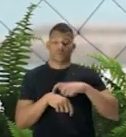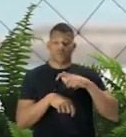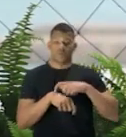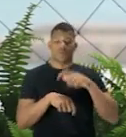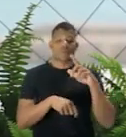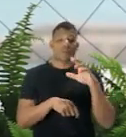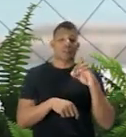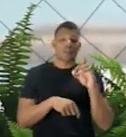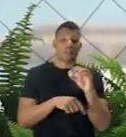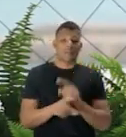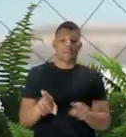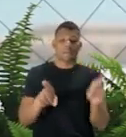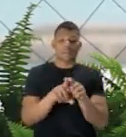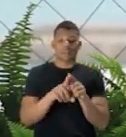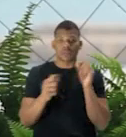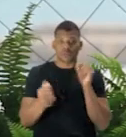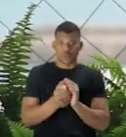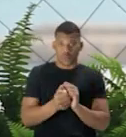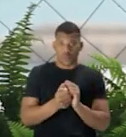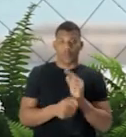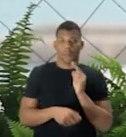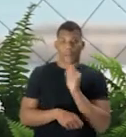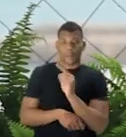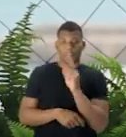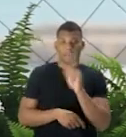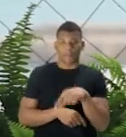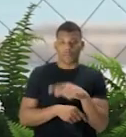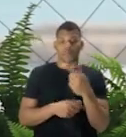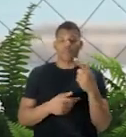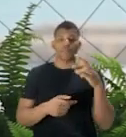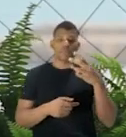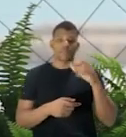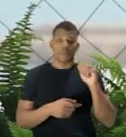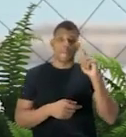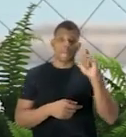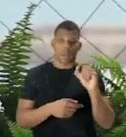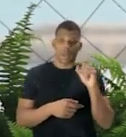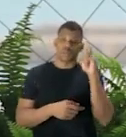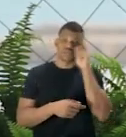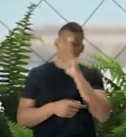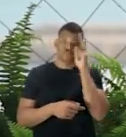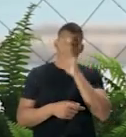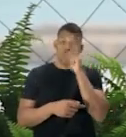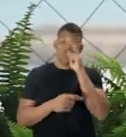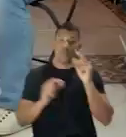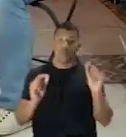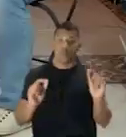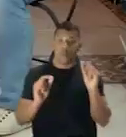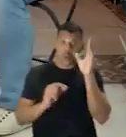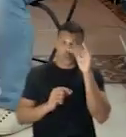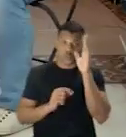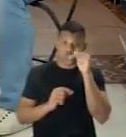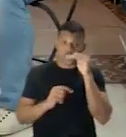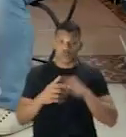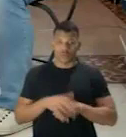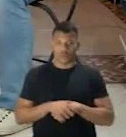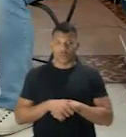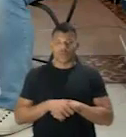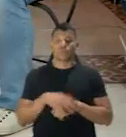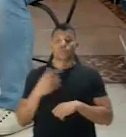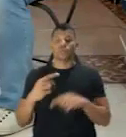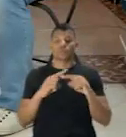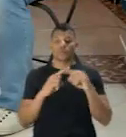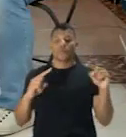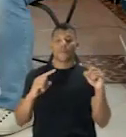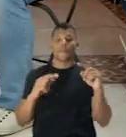que nós gravamos no CD Nascidos no Subúrbio, com a parceria minha com ele, que é o Despertar do Mago, que é uma